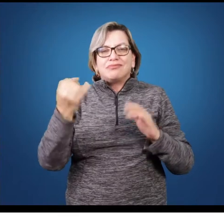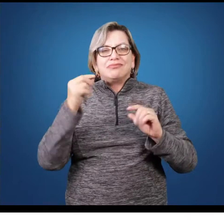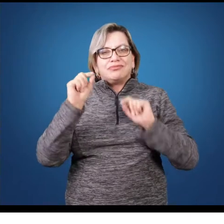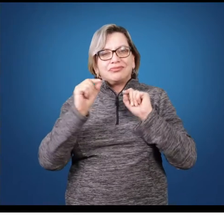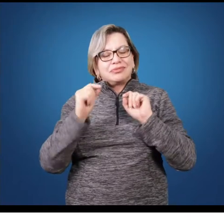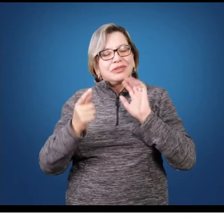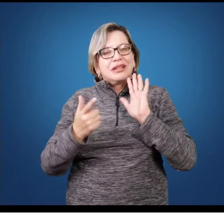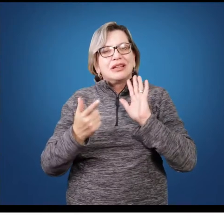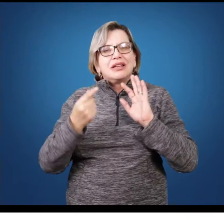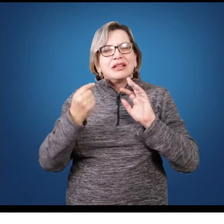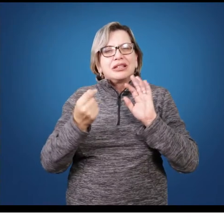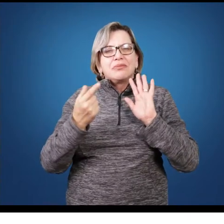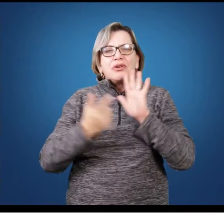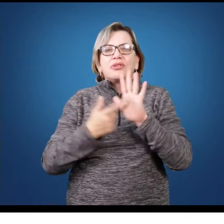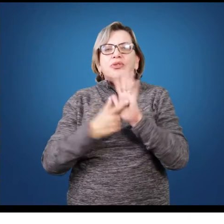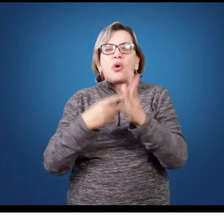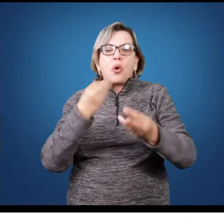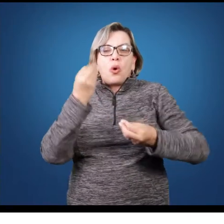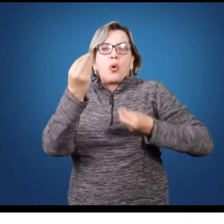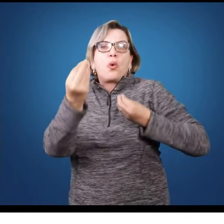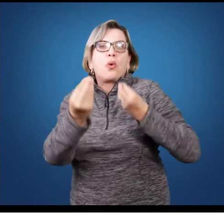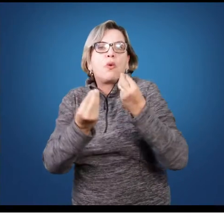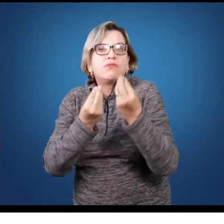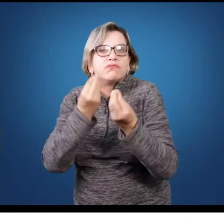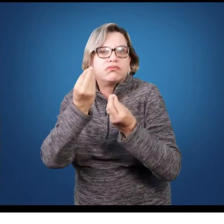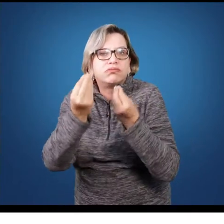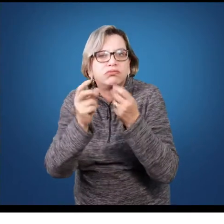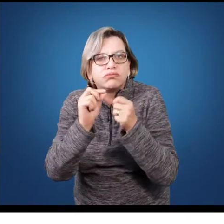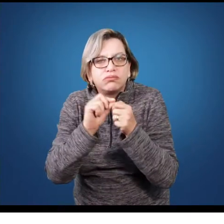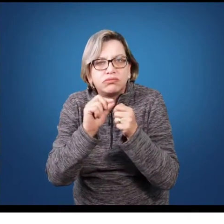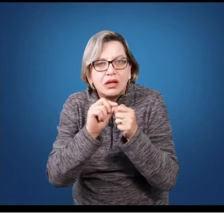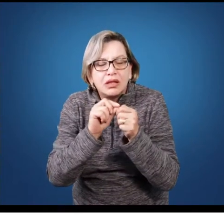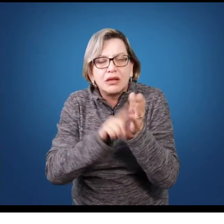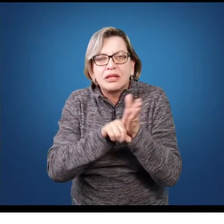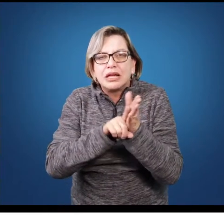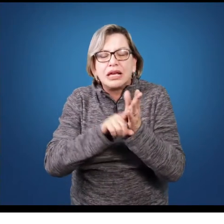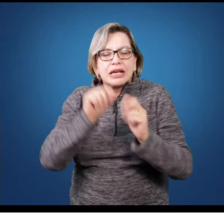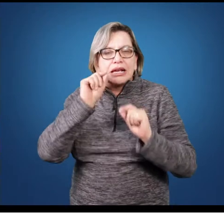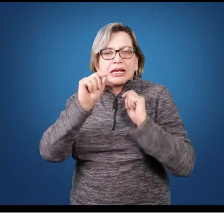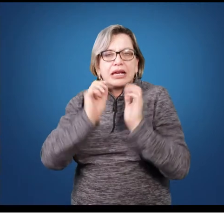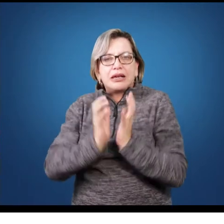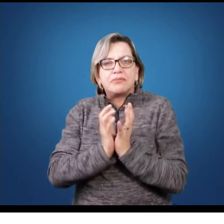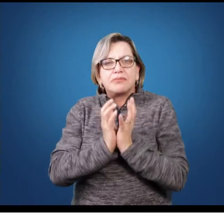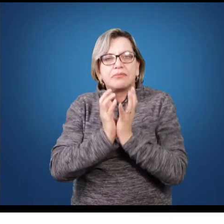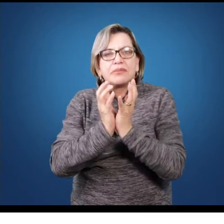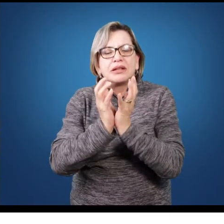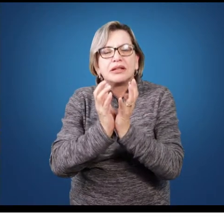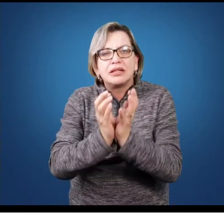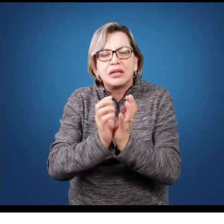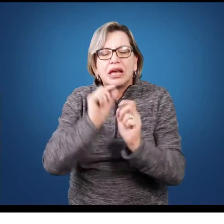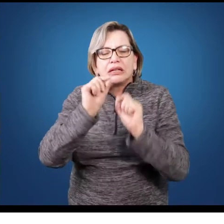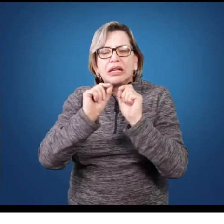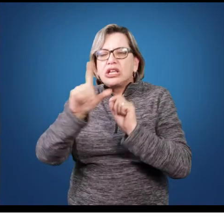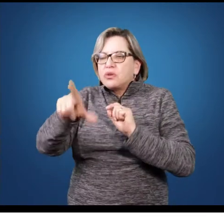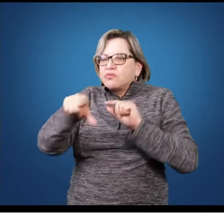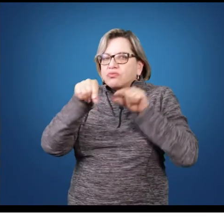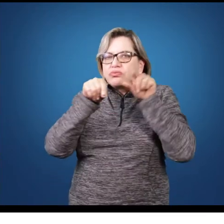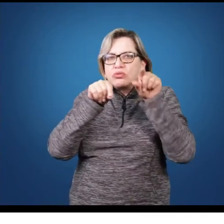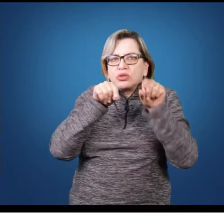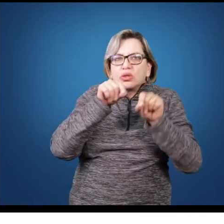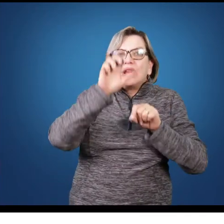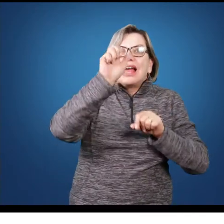como, né, eu vou obter esses dados, quem são os participantes ou a amostra da minha